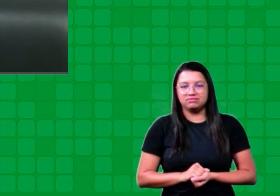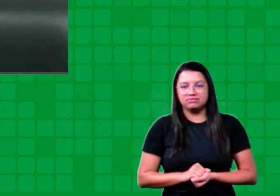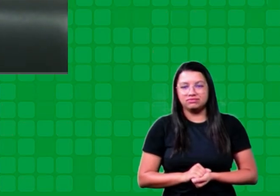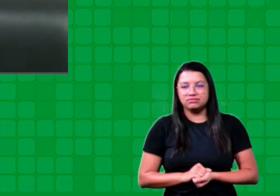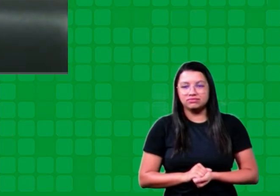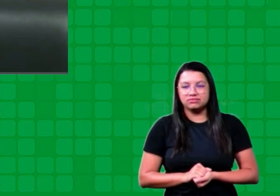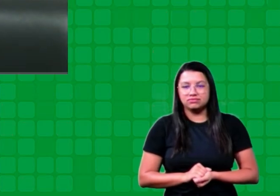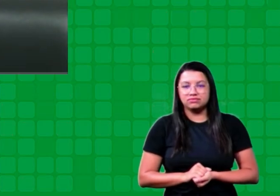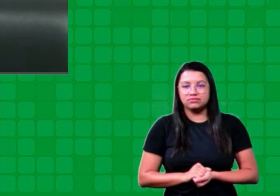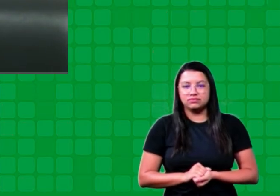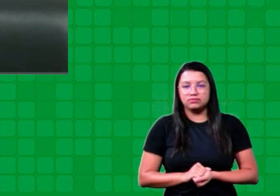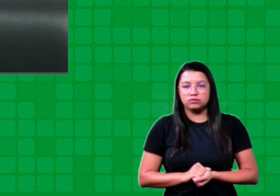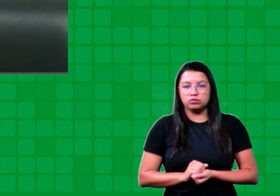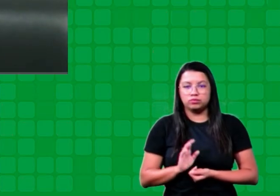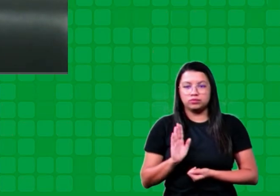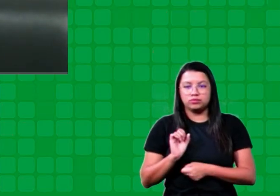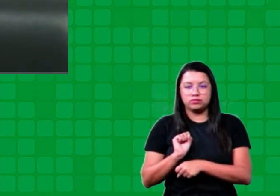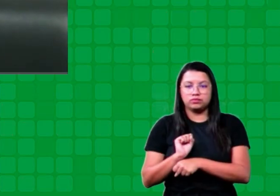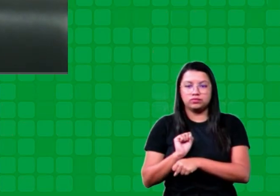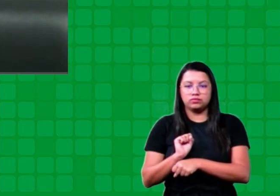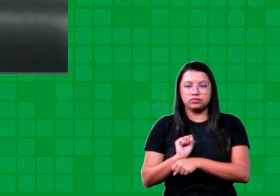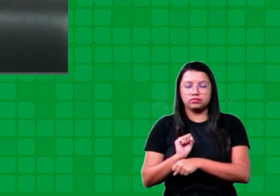Só um segundo, pessoal.